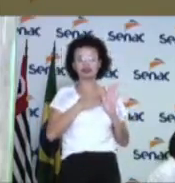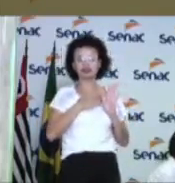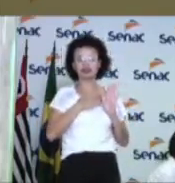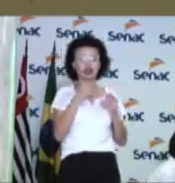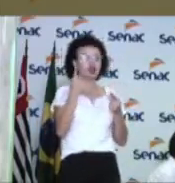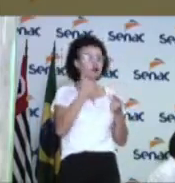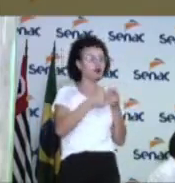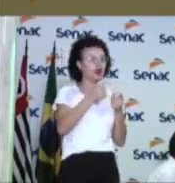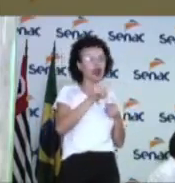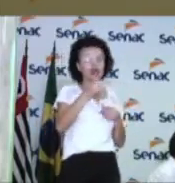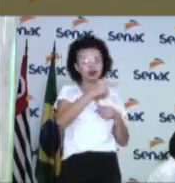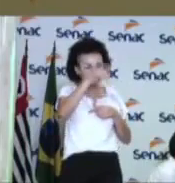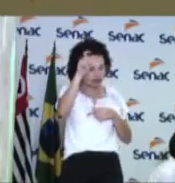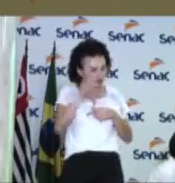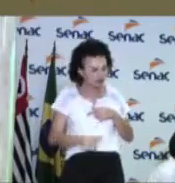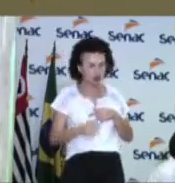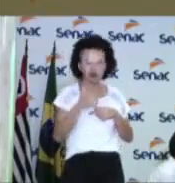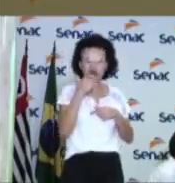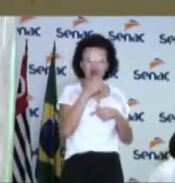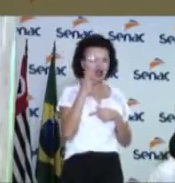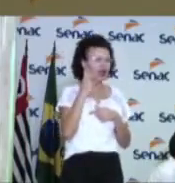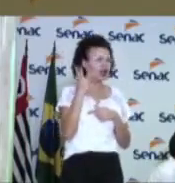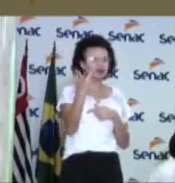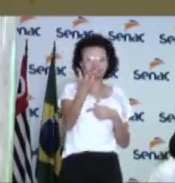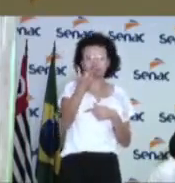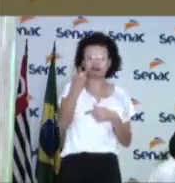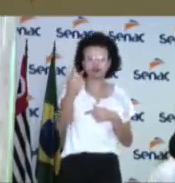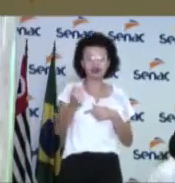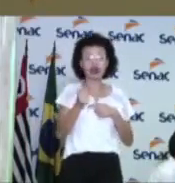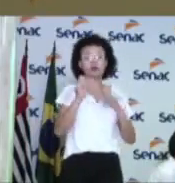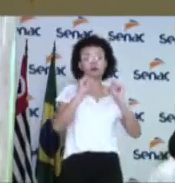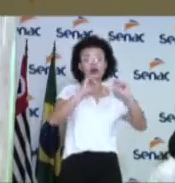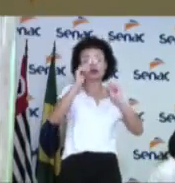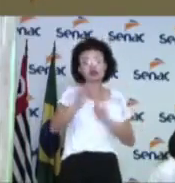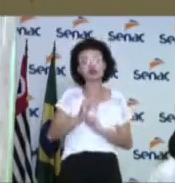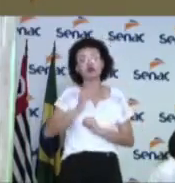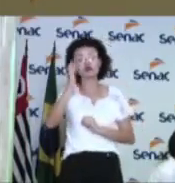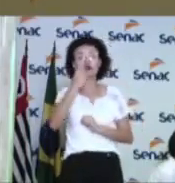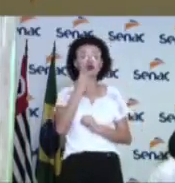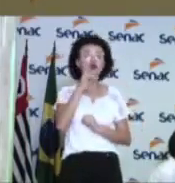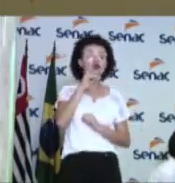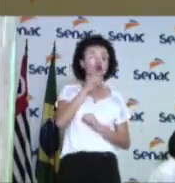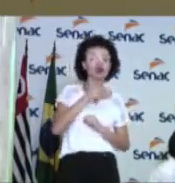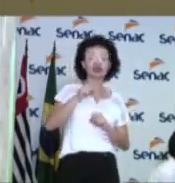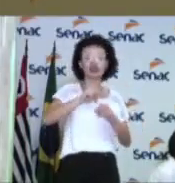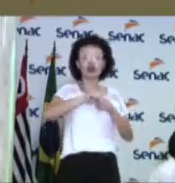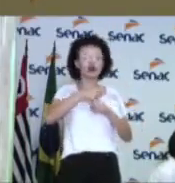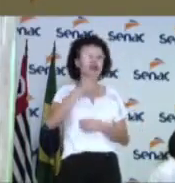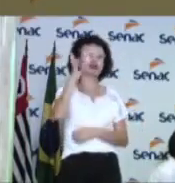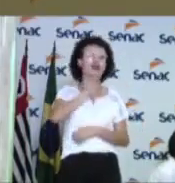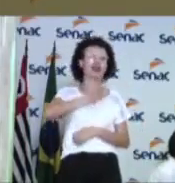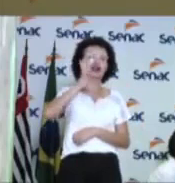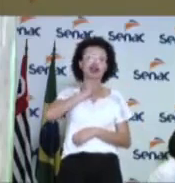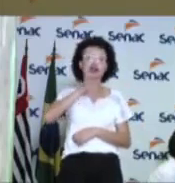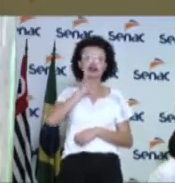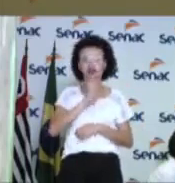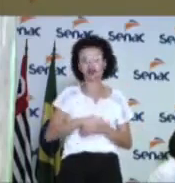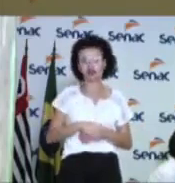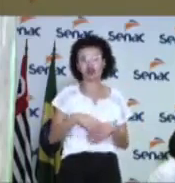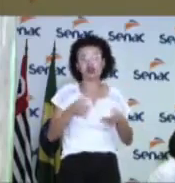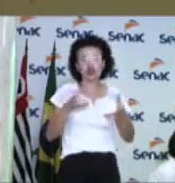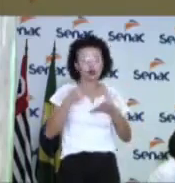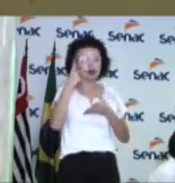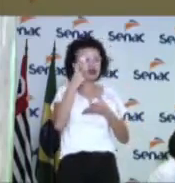cara espetacular, que sabe criar e que talvez um dia vá fazer um filme, ele já tem um baita conteúdo super legal. Então, para o criativo,